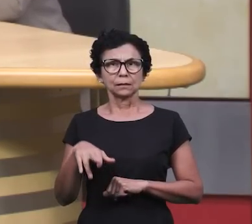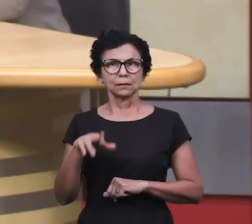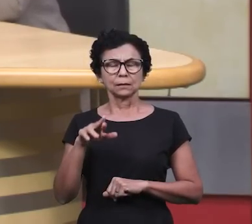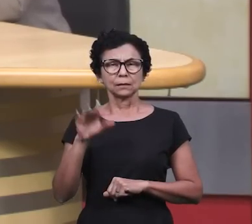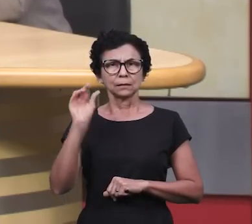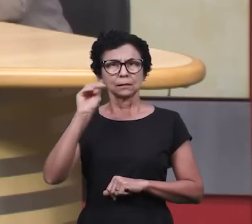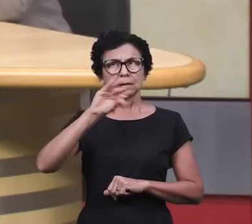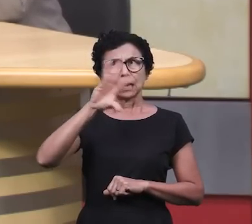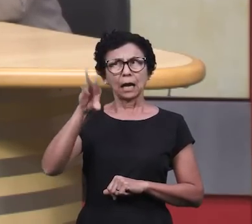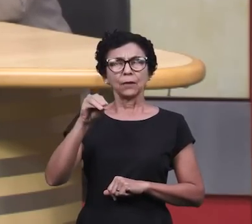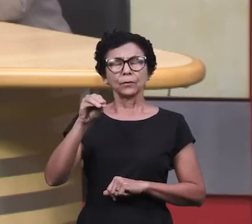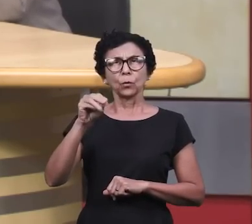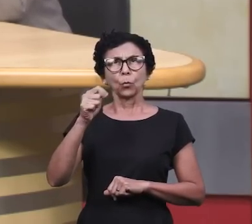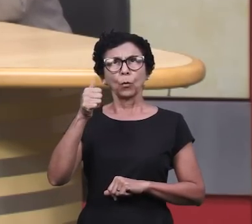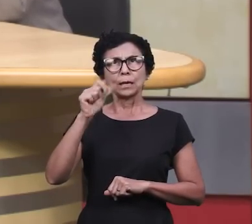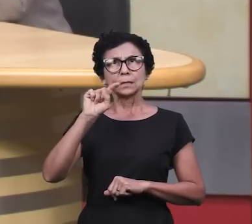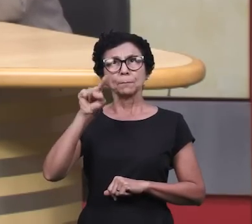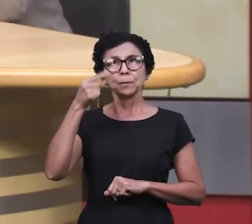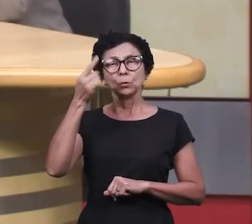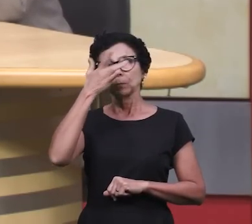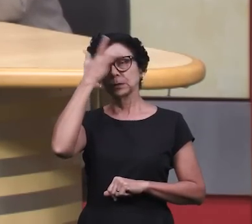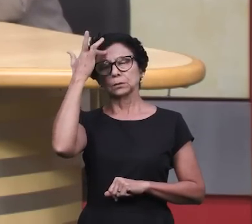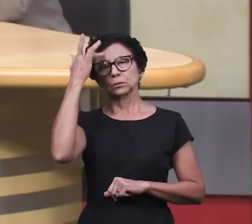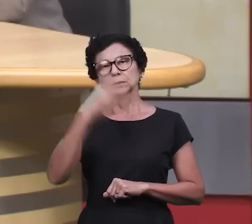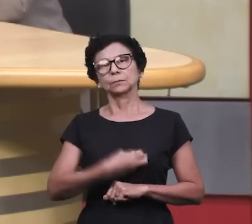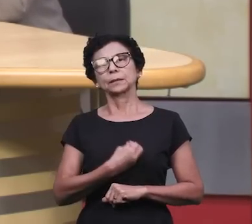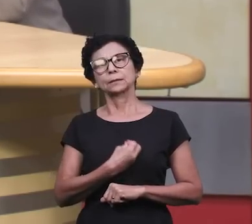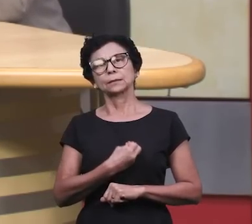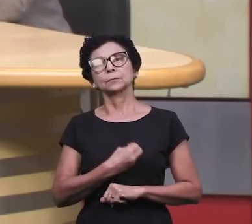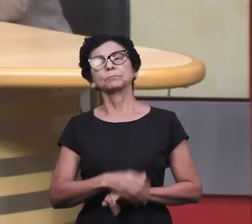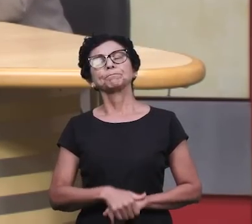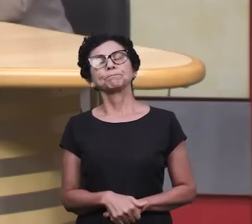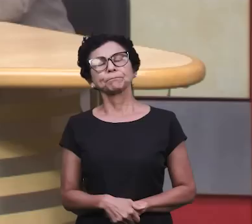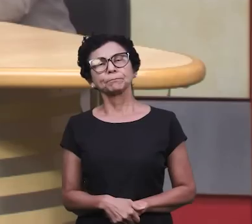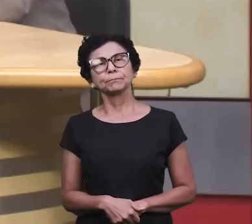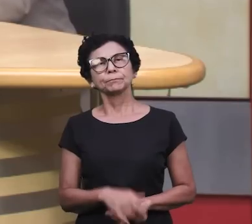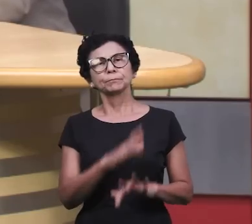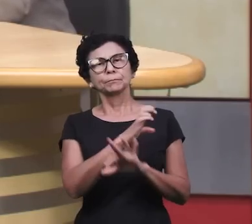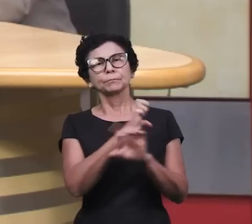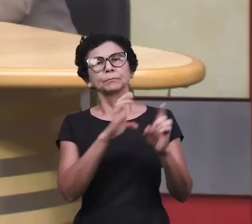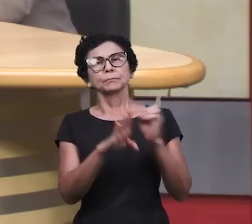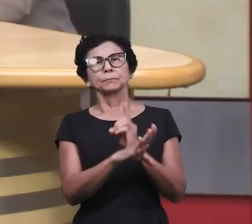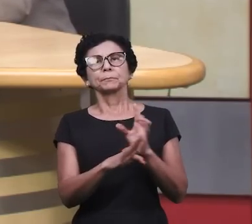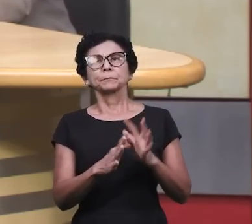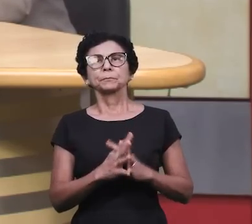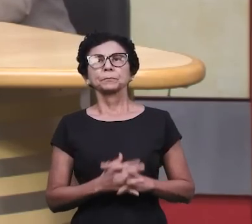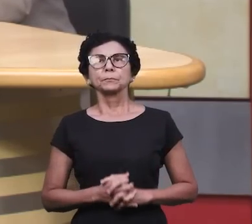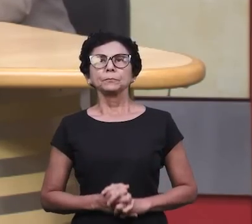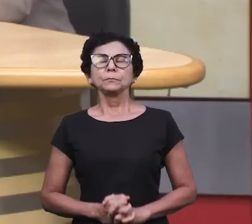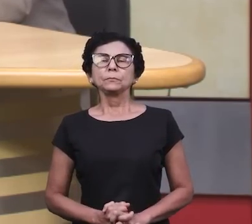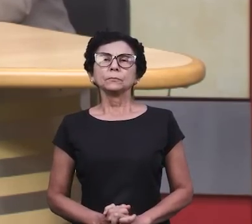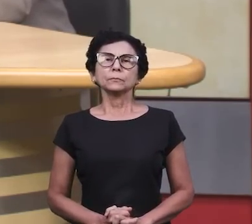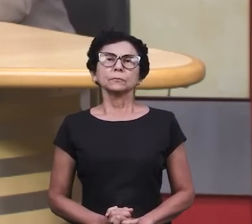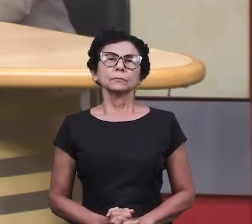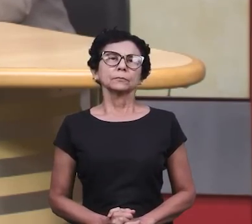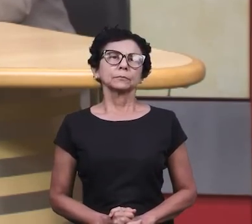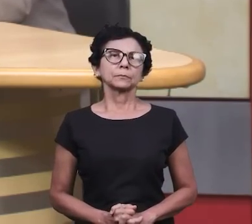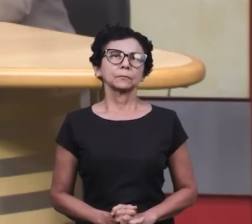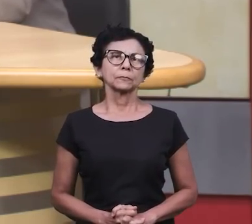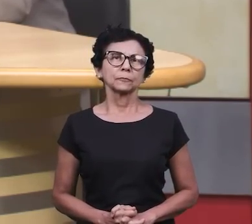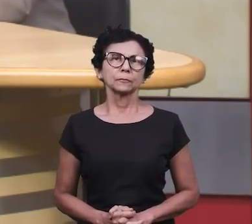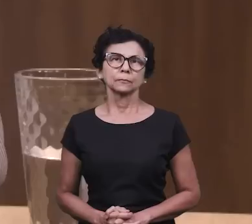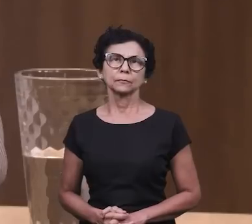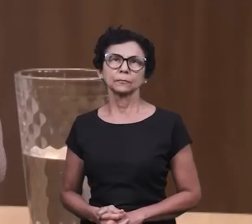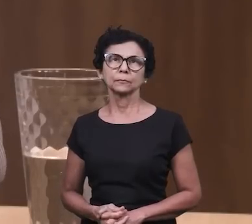África chega a quase 1000 participações só dos irmãos das igrejas. Ô Gilson, quando nós começamos nos